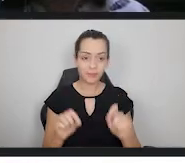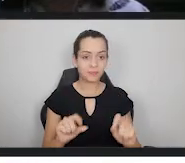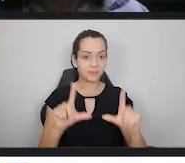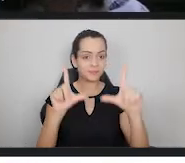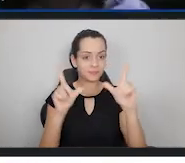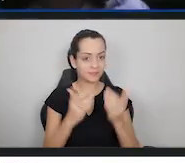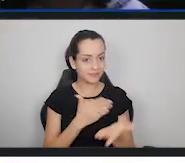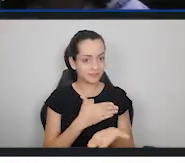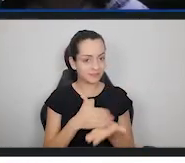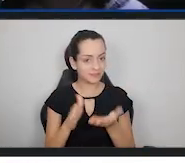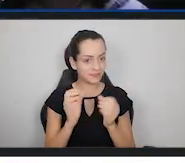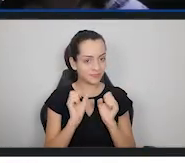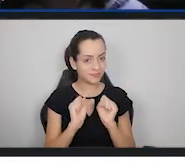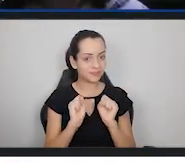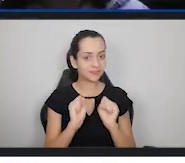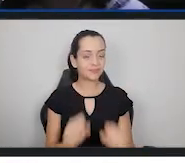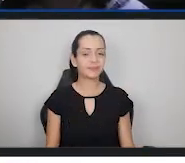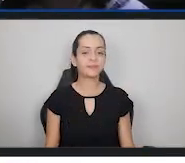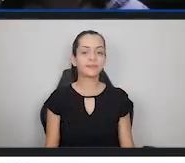Obrigada, Nicole.